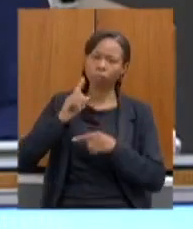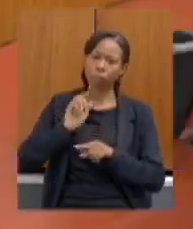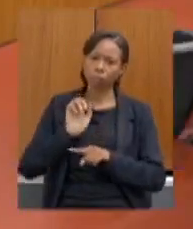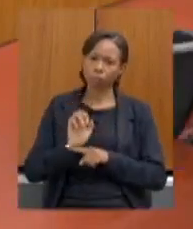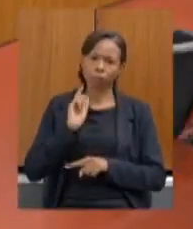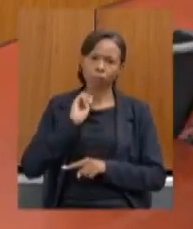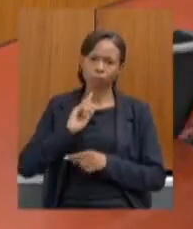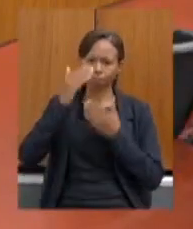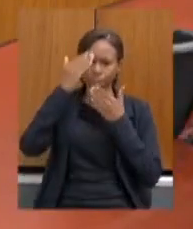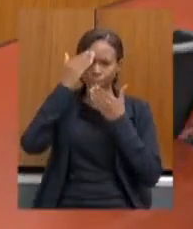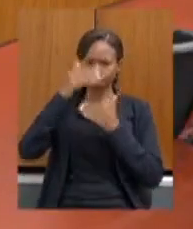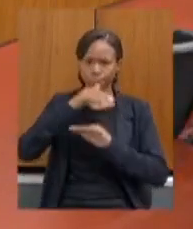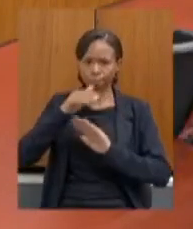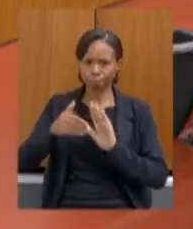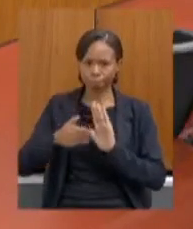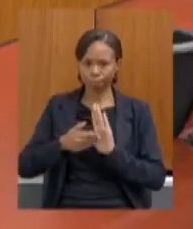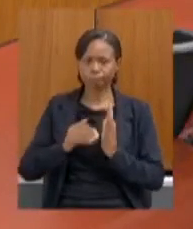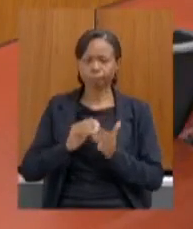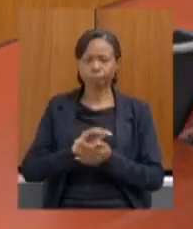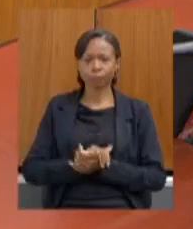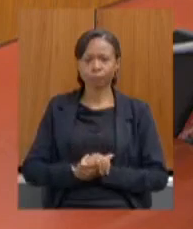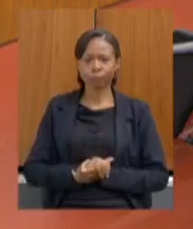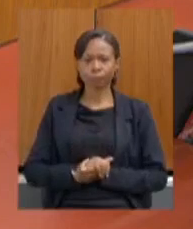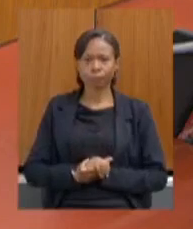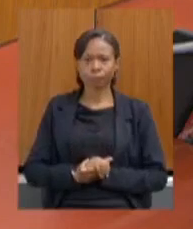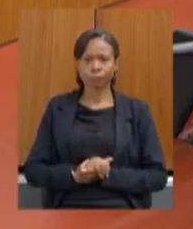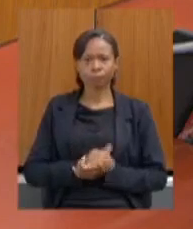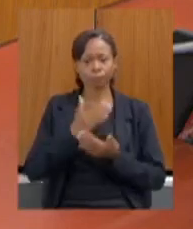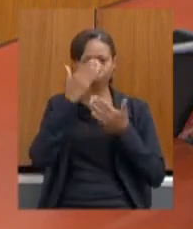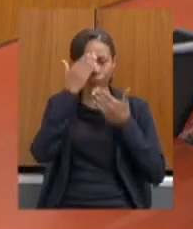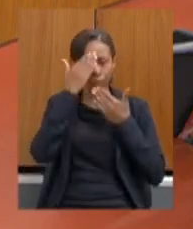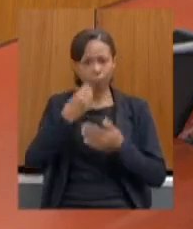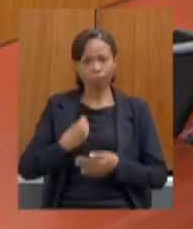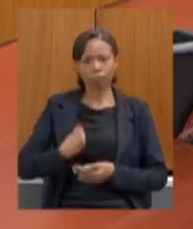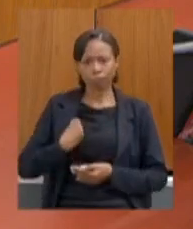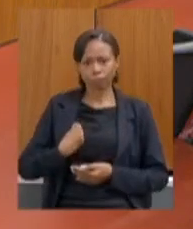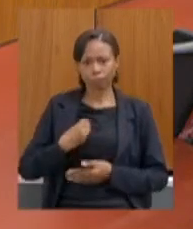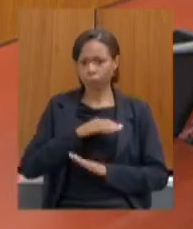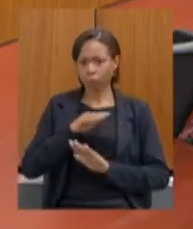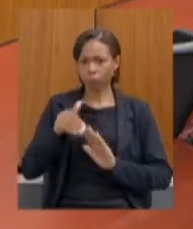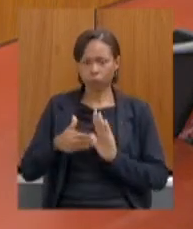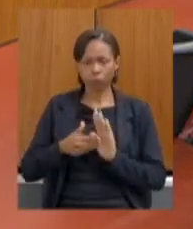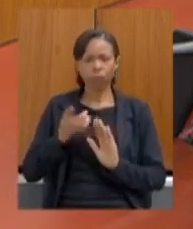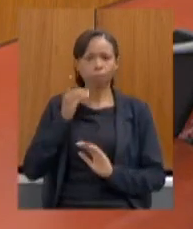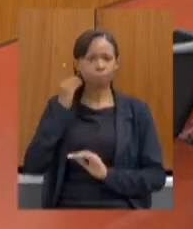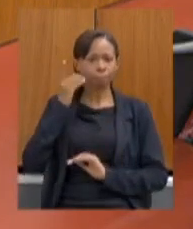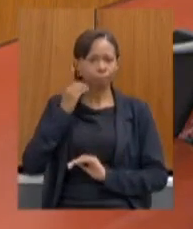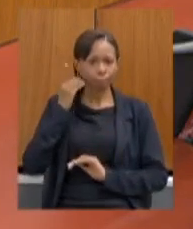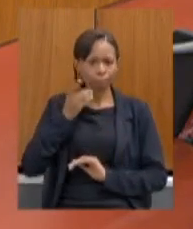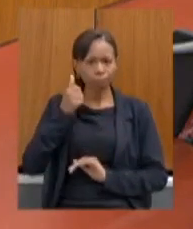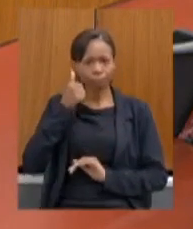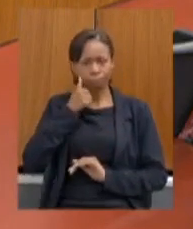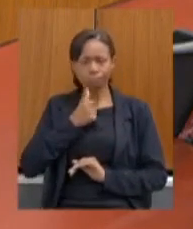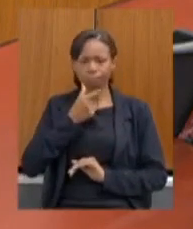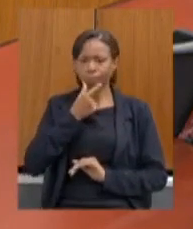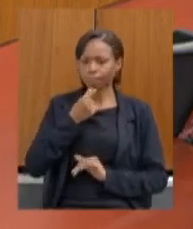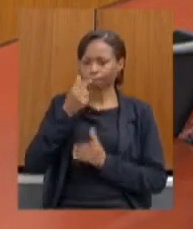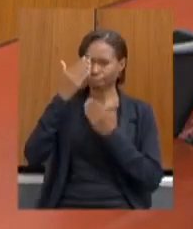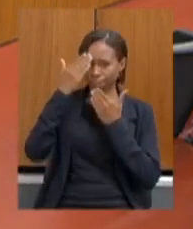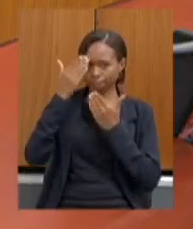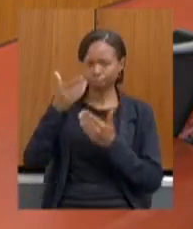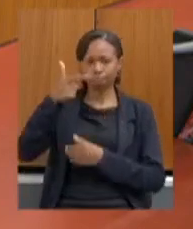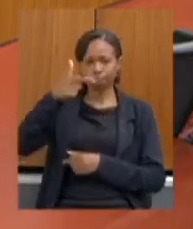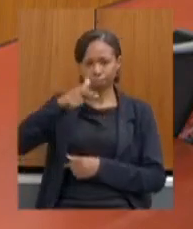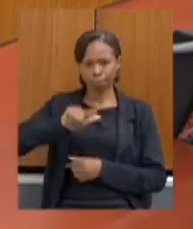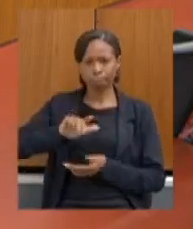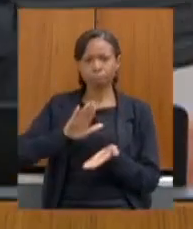a todos. Quero agradecer aqui a presença de todos os deputados e deputadas. Muito obrigado. Mais